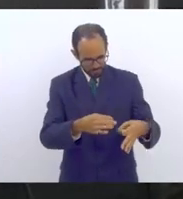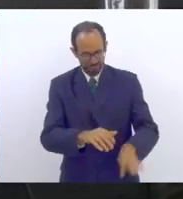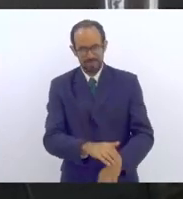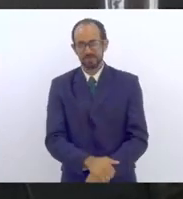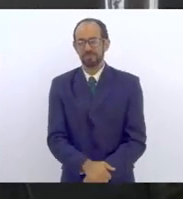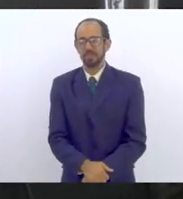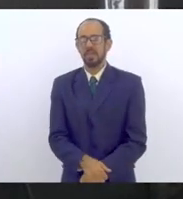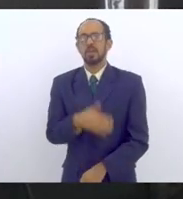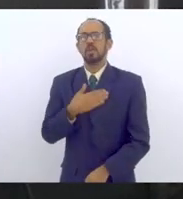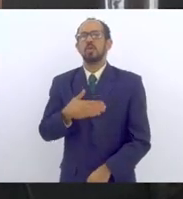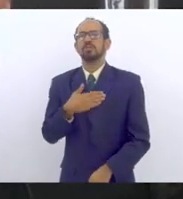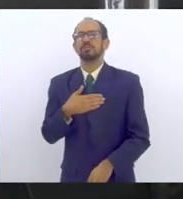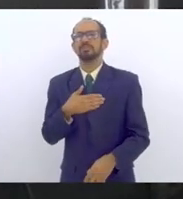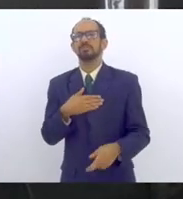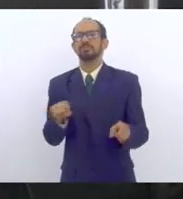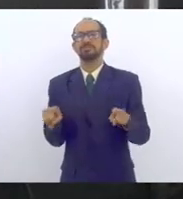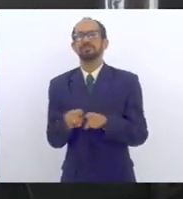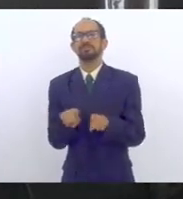passar